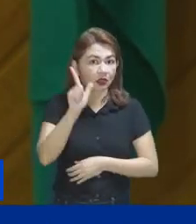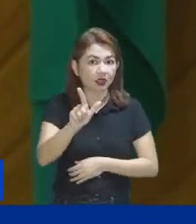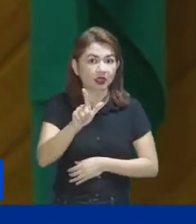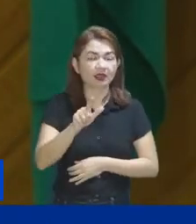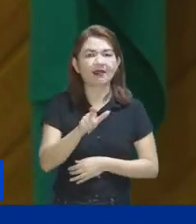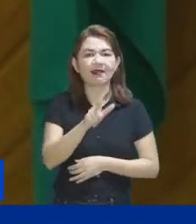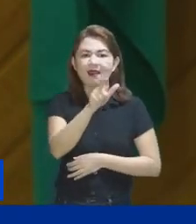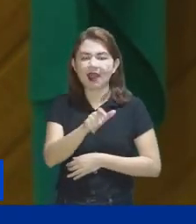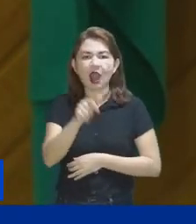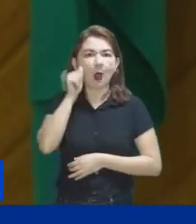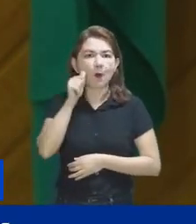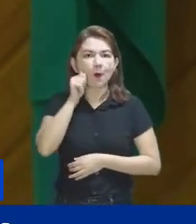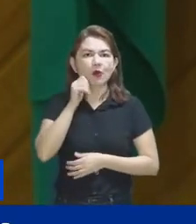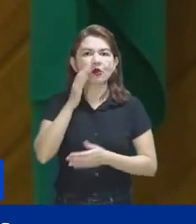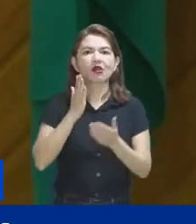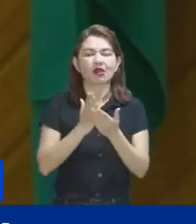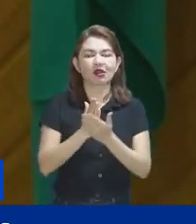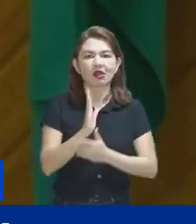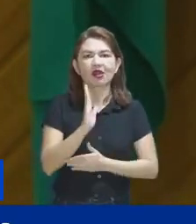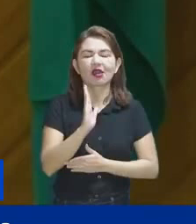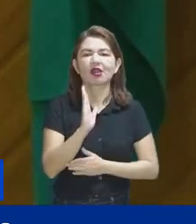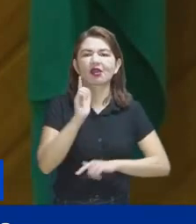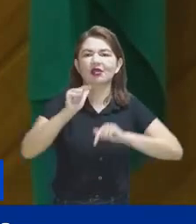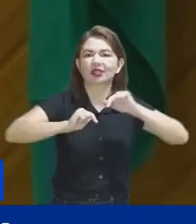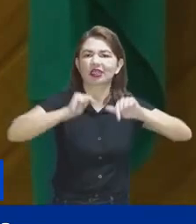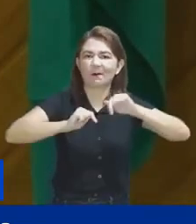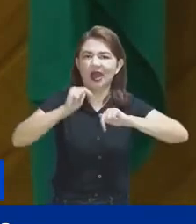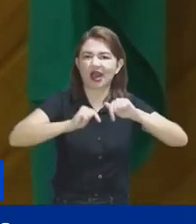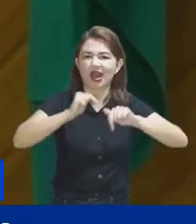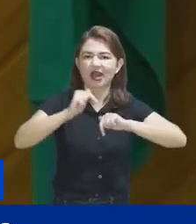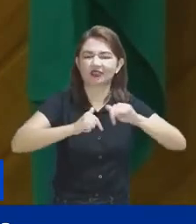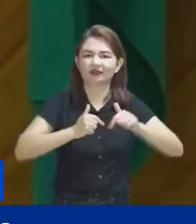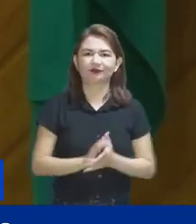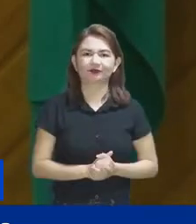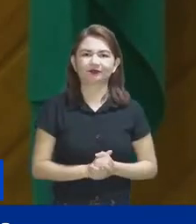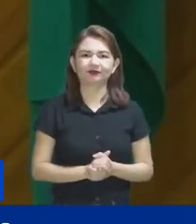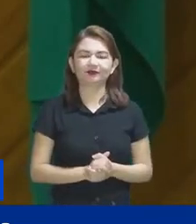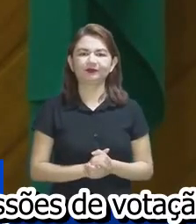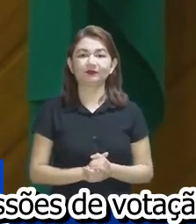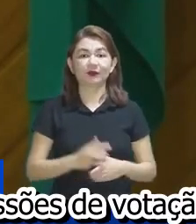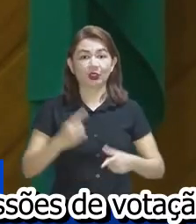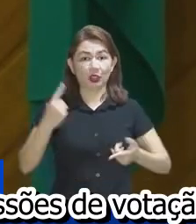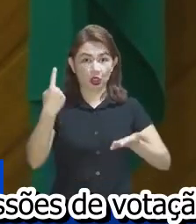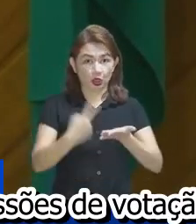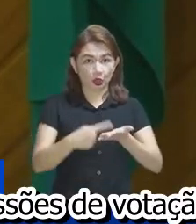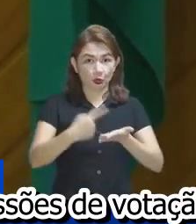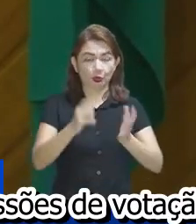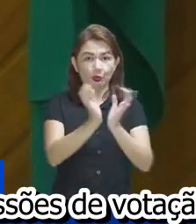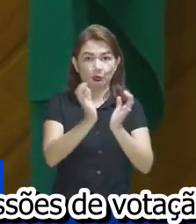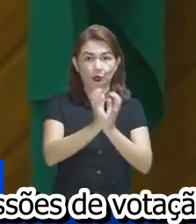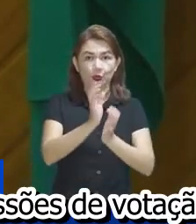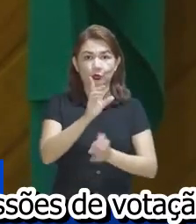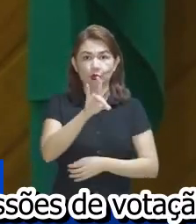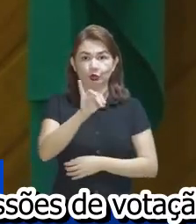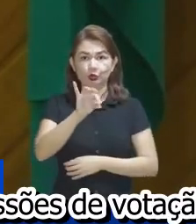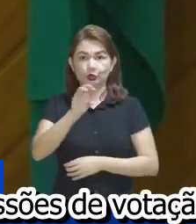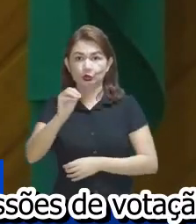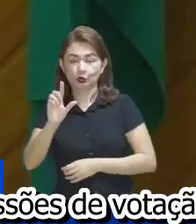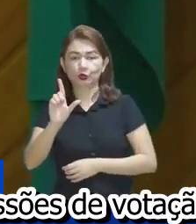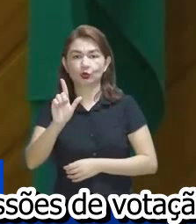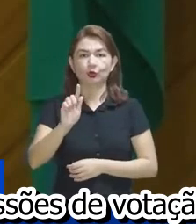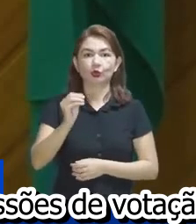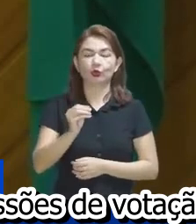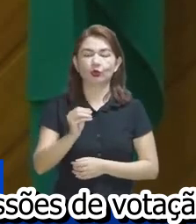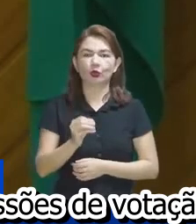um emprego, que ficou combinado com a equipe de Diogo Sênio que haveria transporte para alguns eleitores